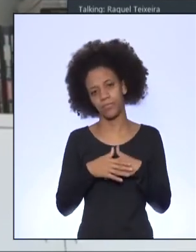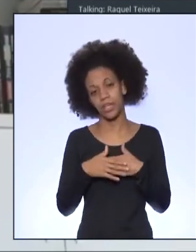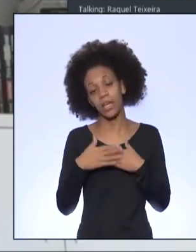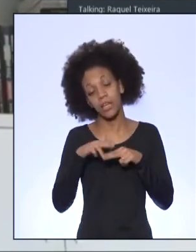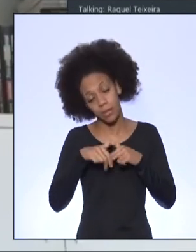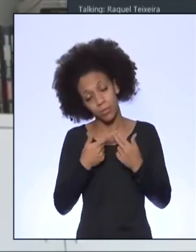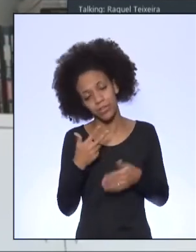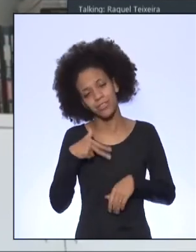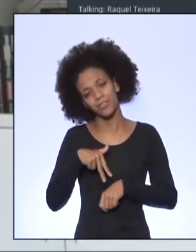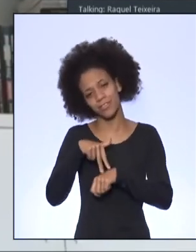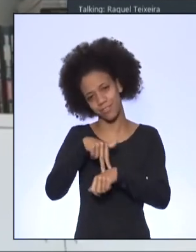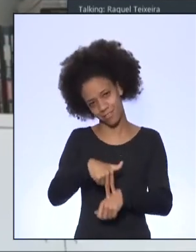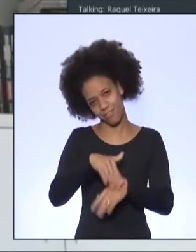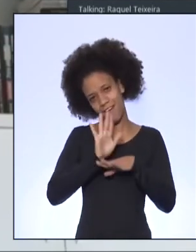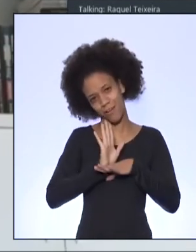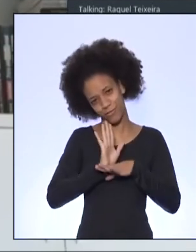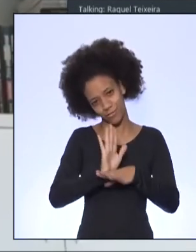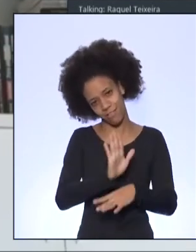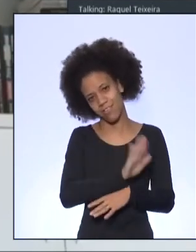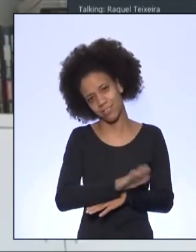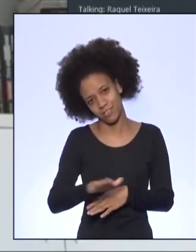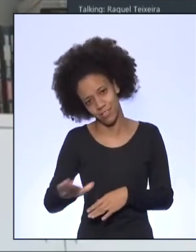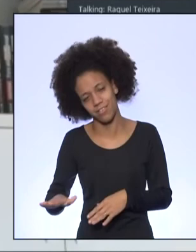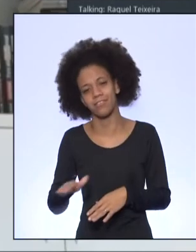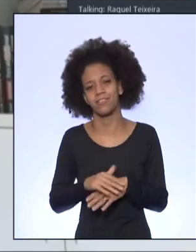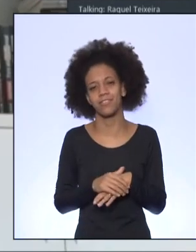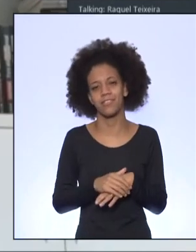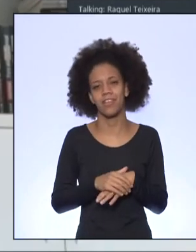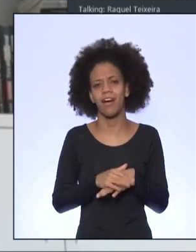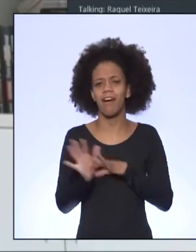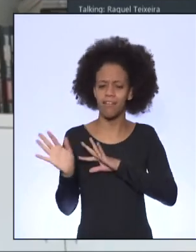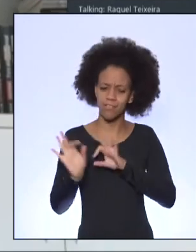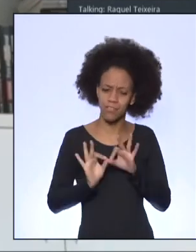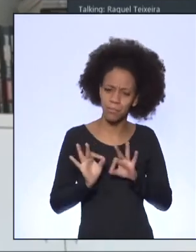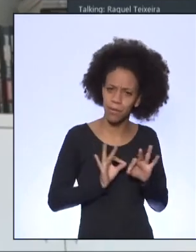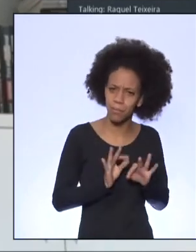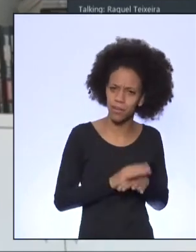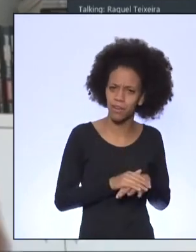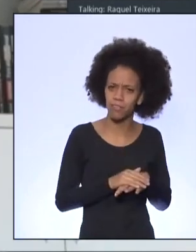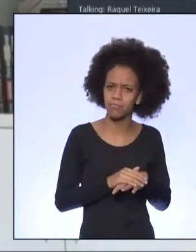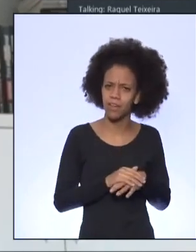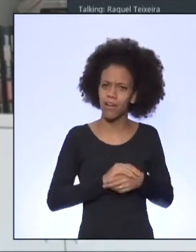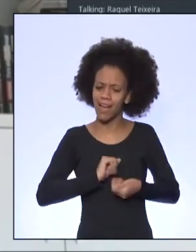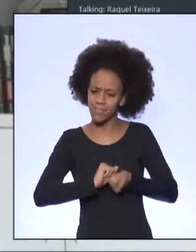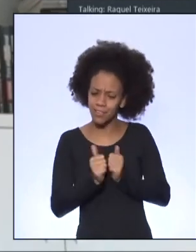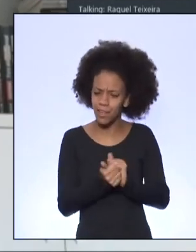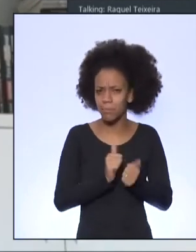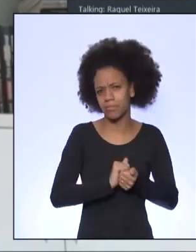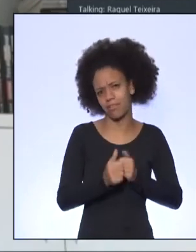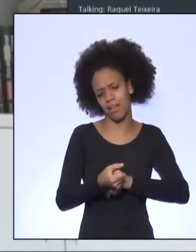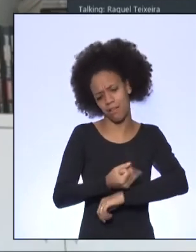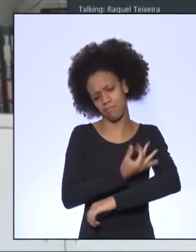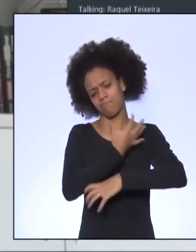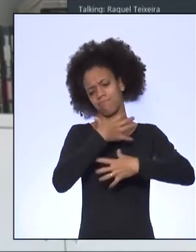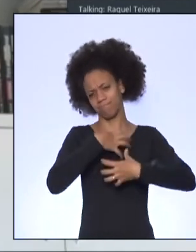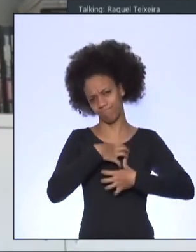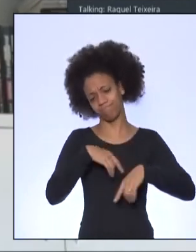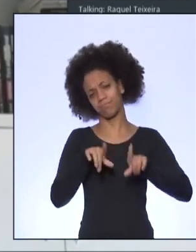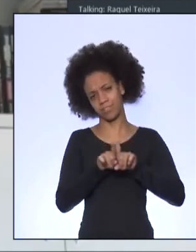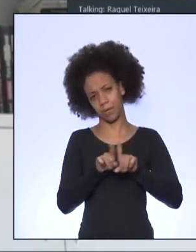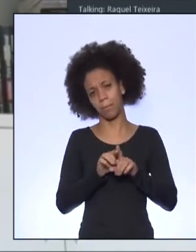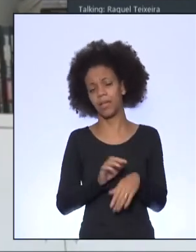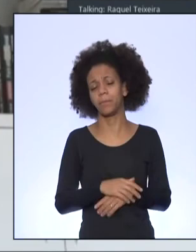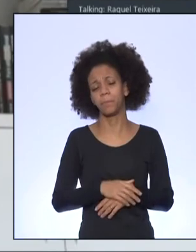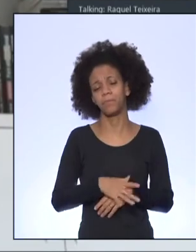está aqui, ajudar as crianças a se preparar, a ter o repertório intelectual e emocional que elas precisam